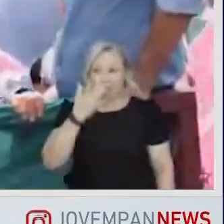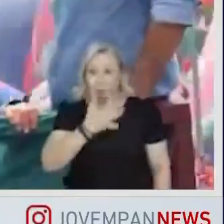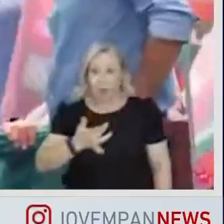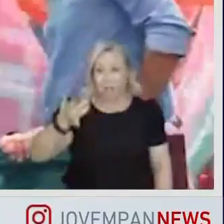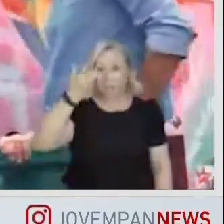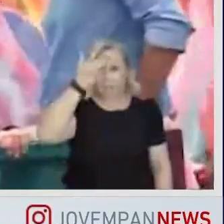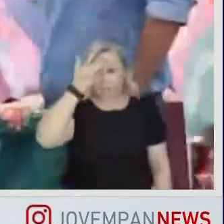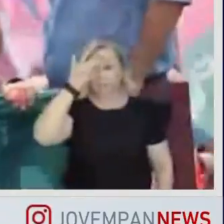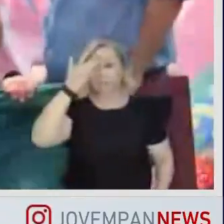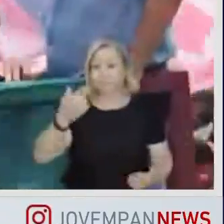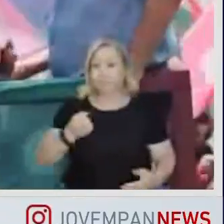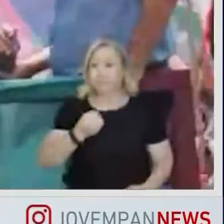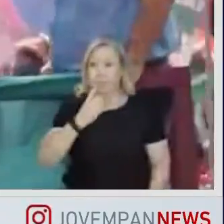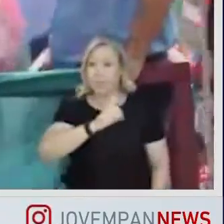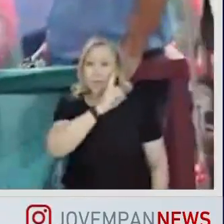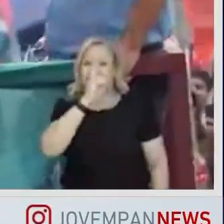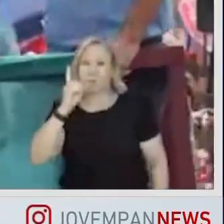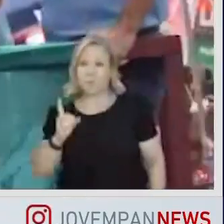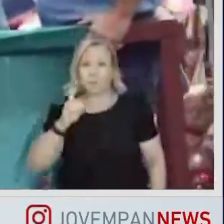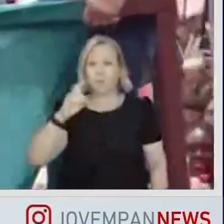né? Você pode discordar do Boulos